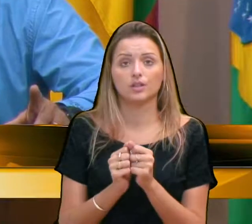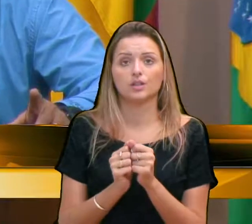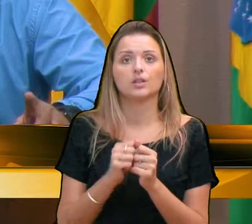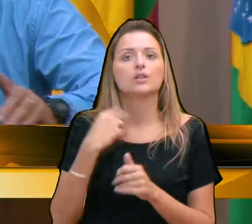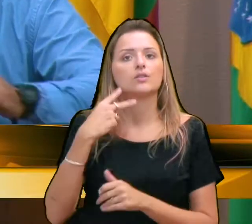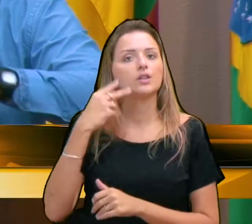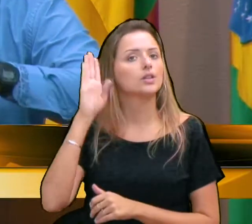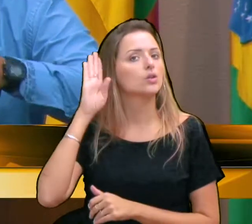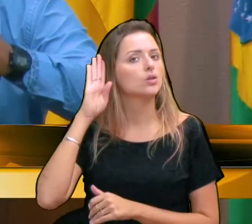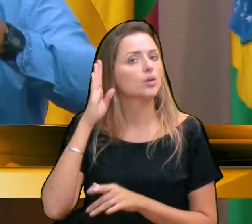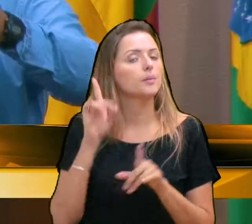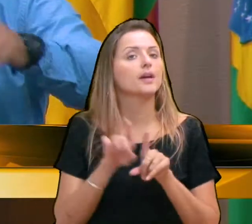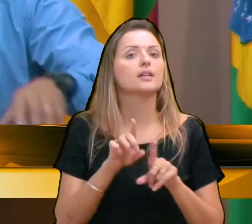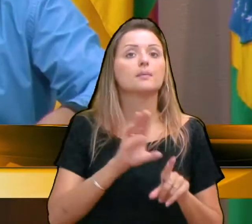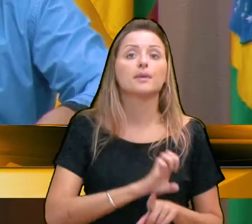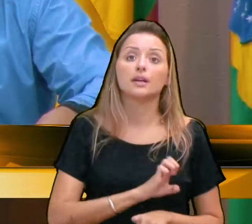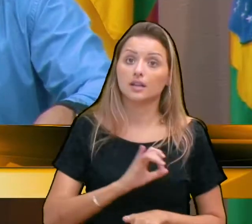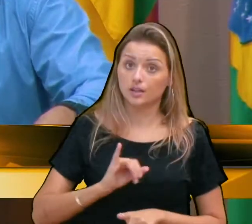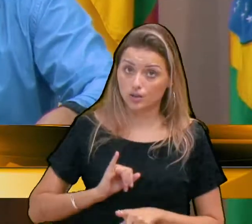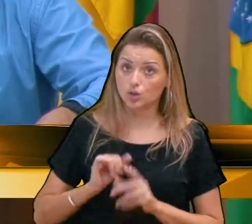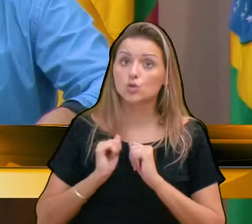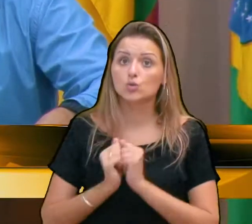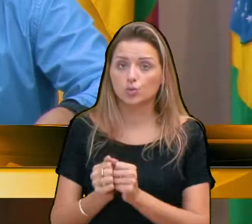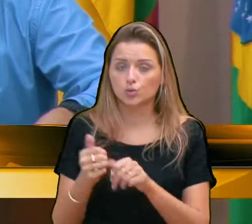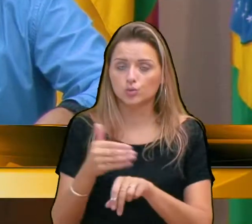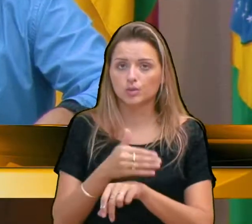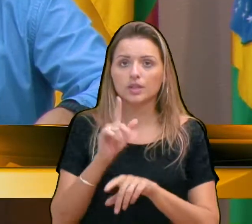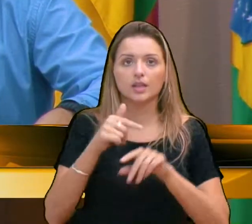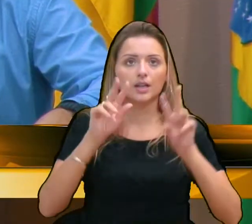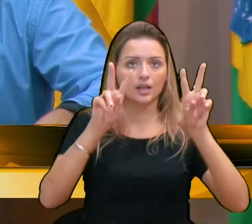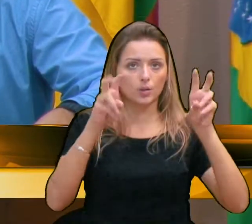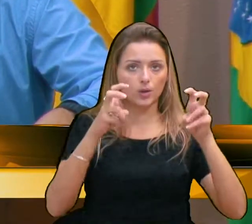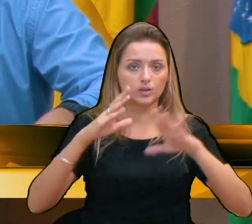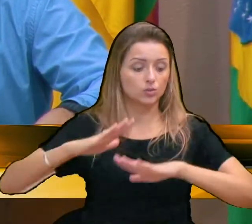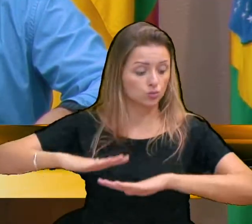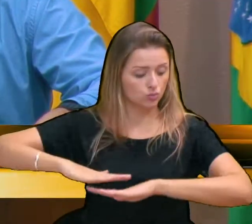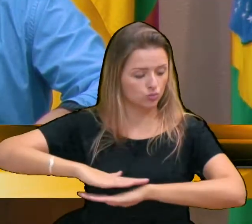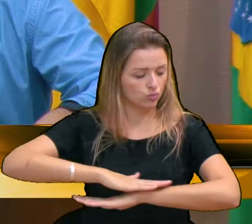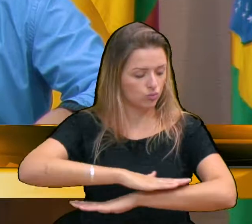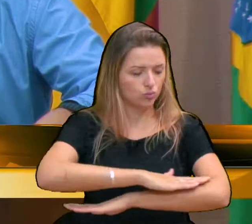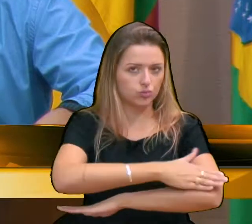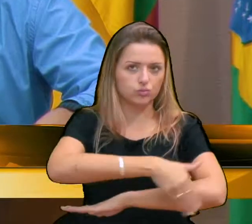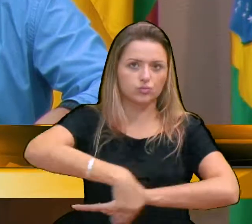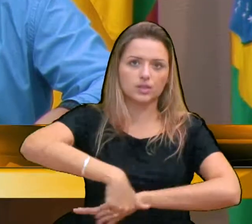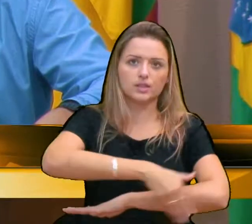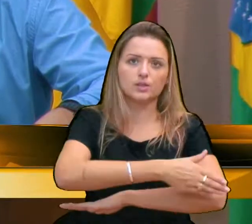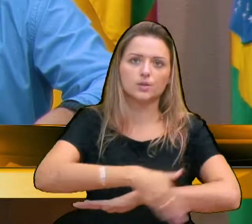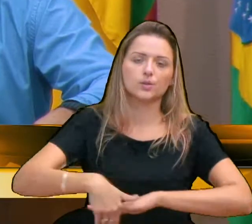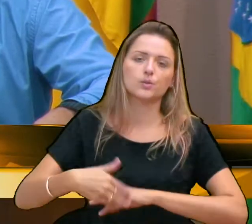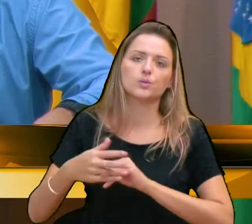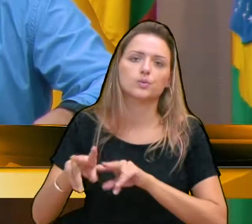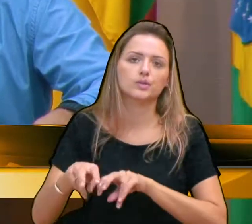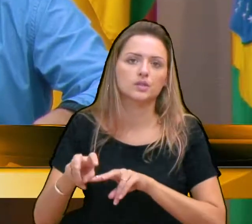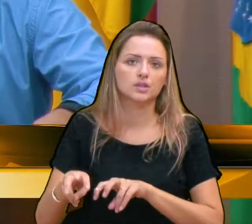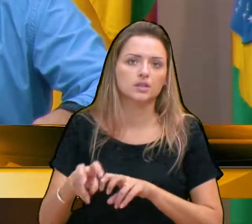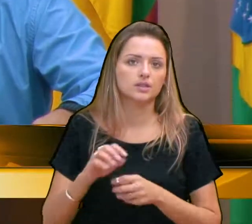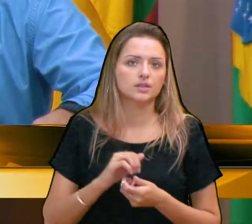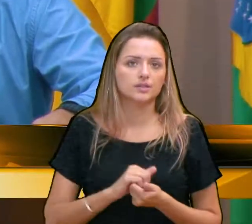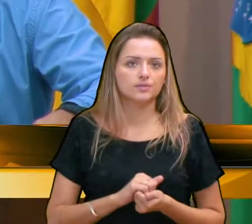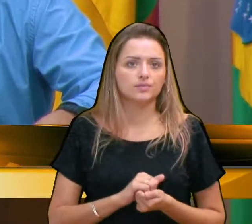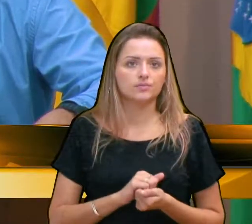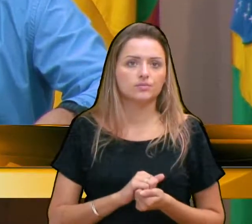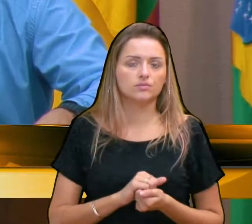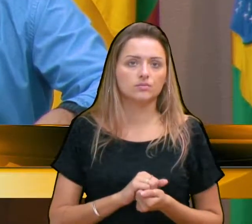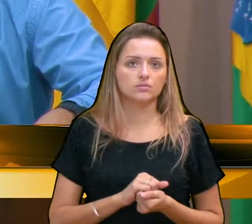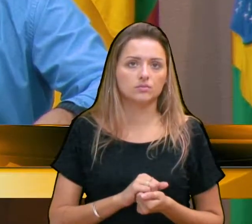Tomé, que está lá, é de Carlos, é o assunto do asfalto do interior. A gente sabe, e ouviu já muitas